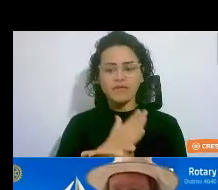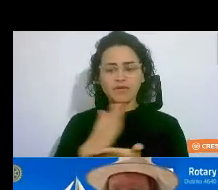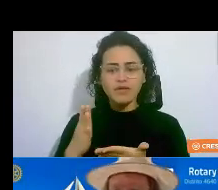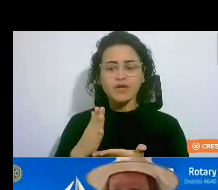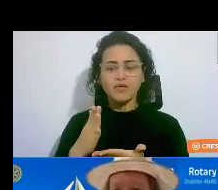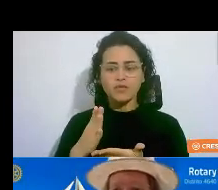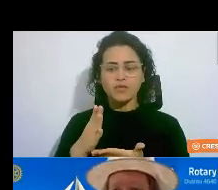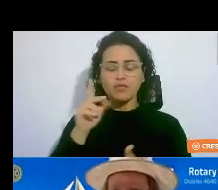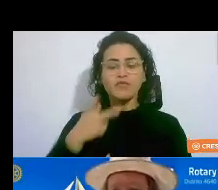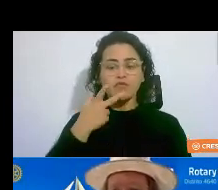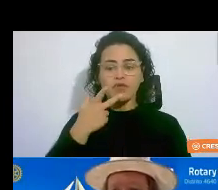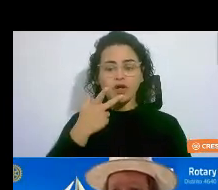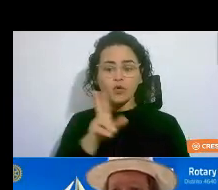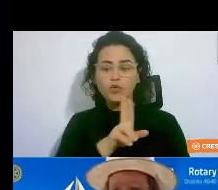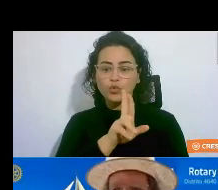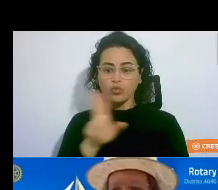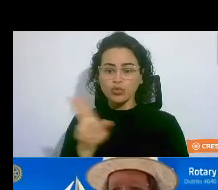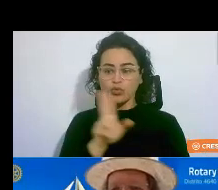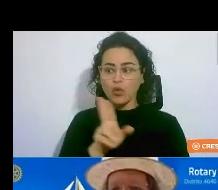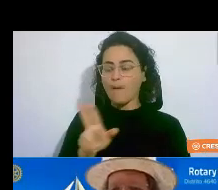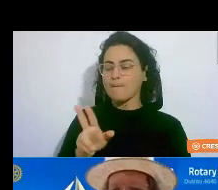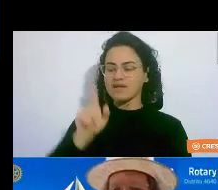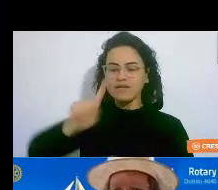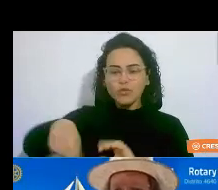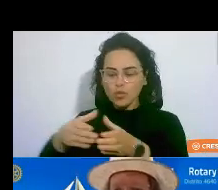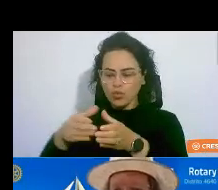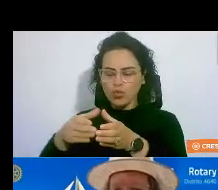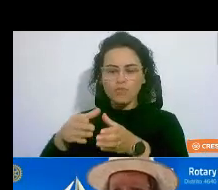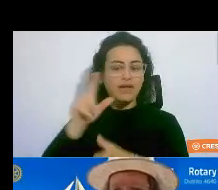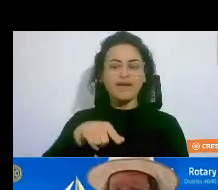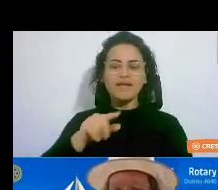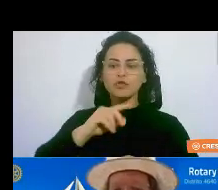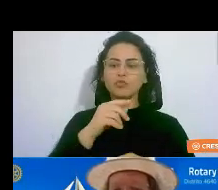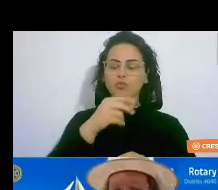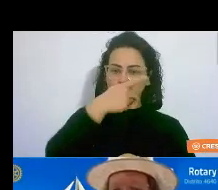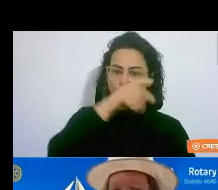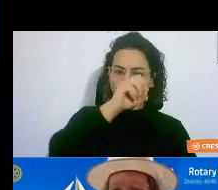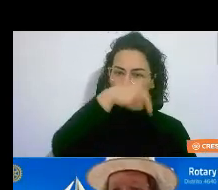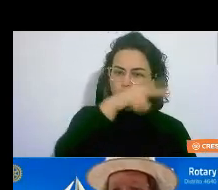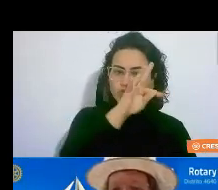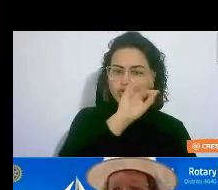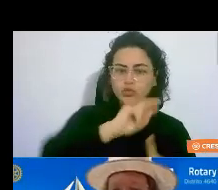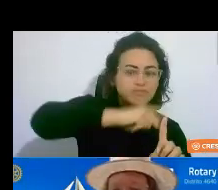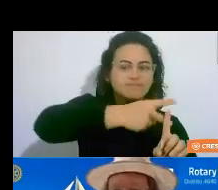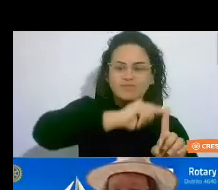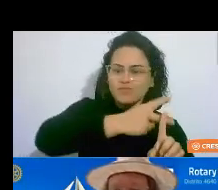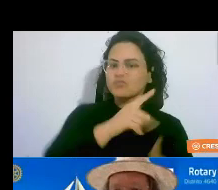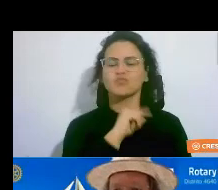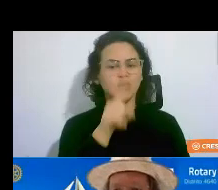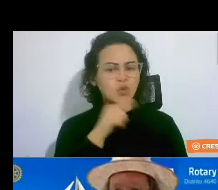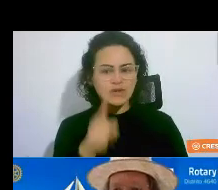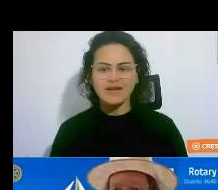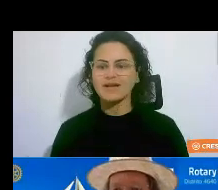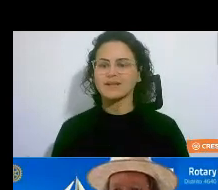do clube e aí não dobra pontos. Então, tem uma série de informações que acabam se perdendo quando você muda a comissão